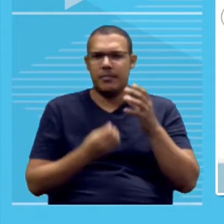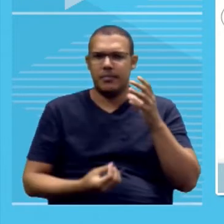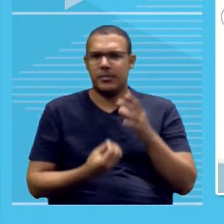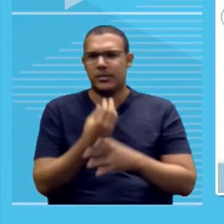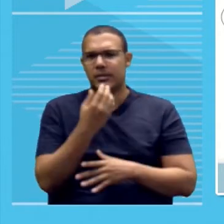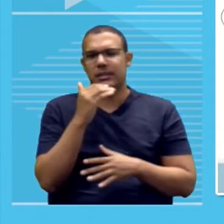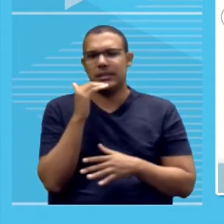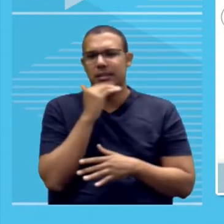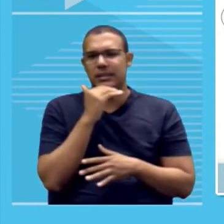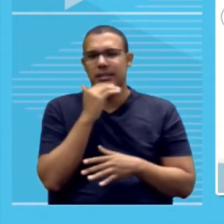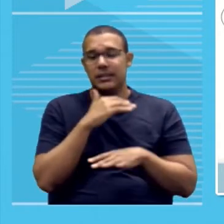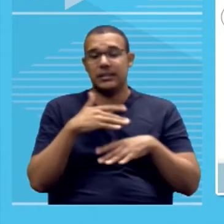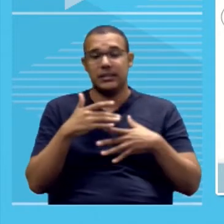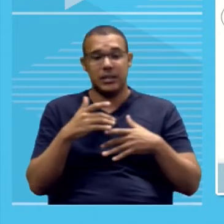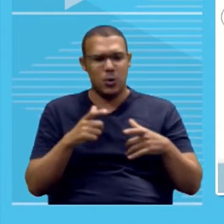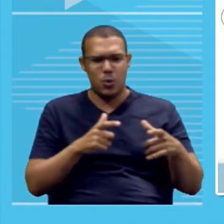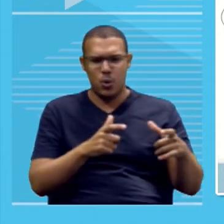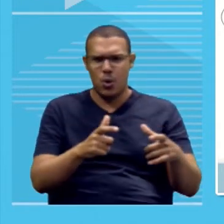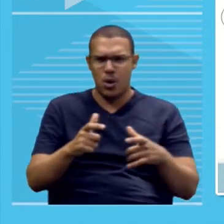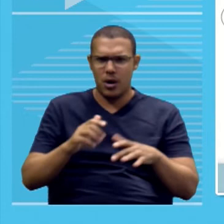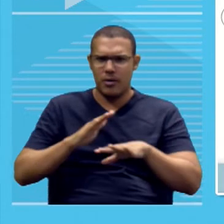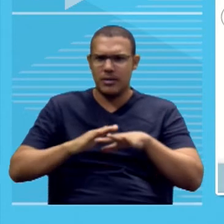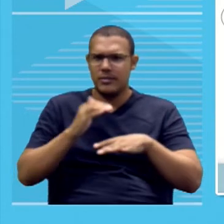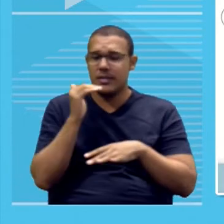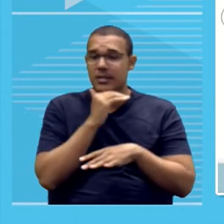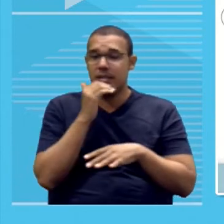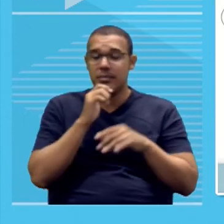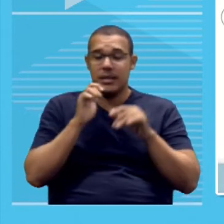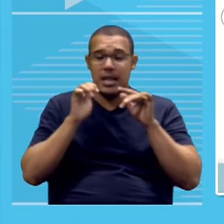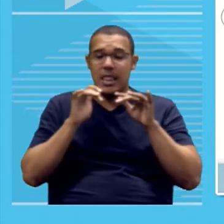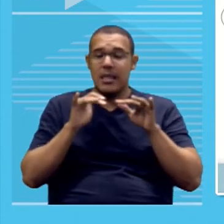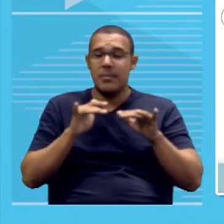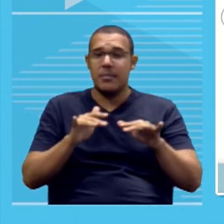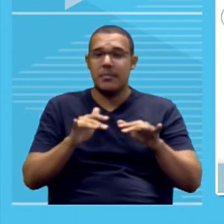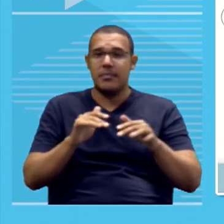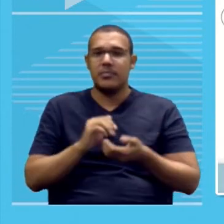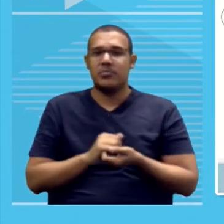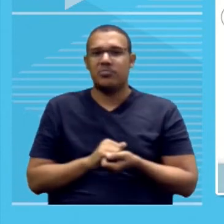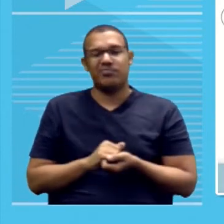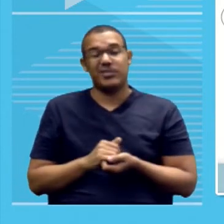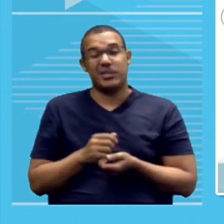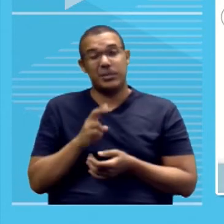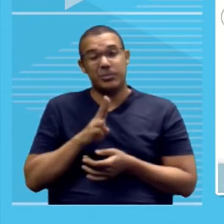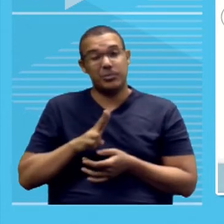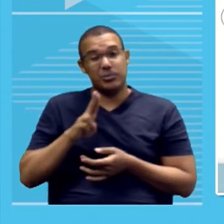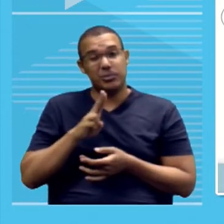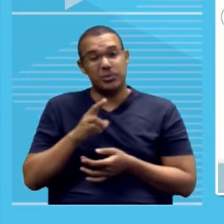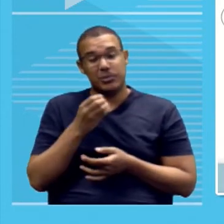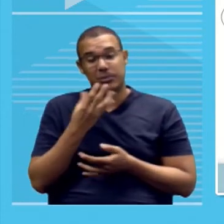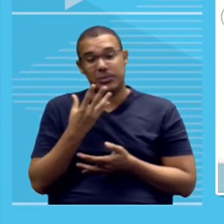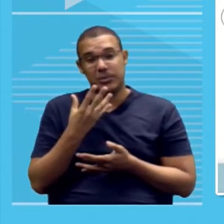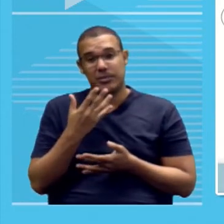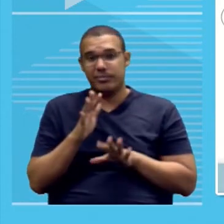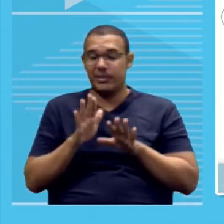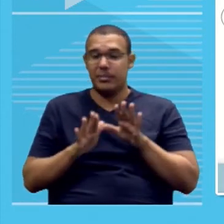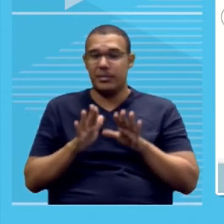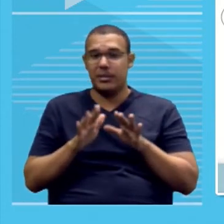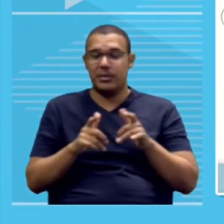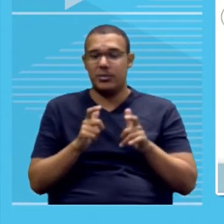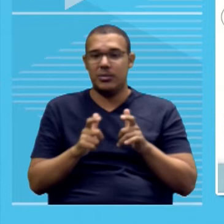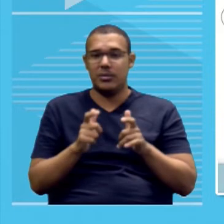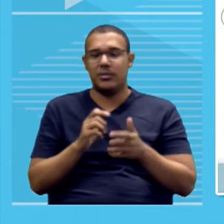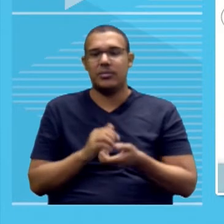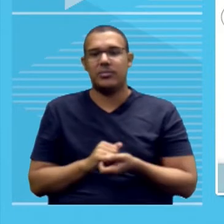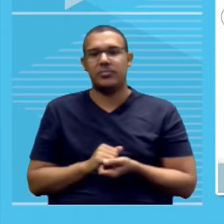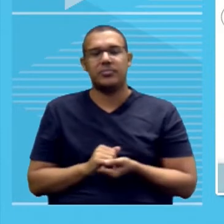ela esquenta o ambiente porque ela vai estar liberando aquela taxa. Logo, ela não é muito útil. Claro, dependendo da situação que você mora. A gente está